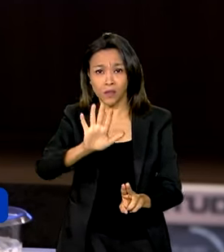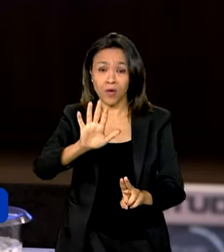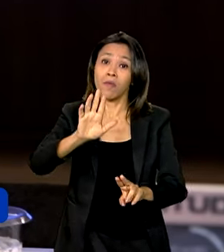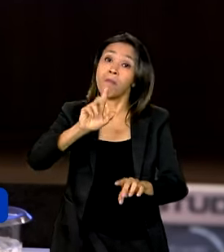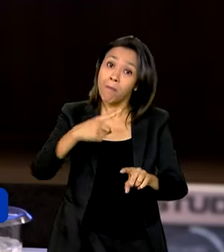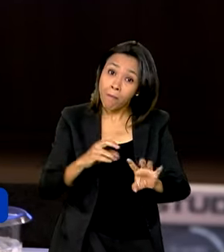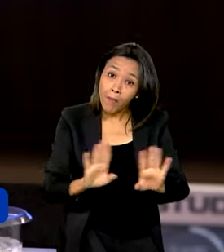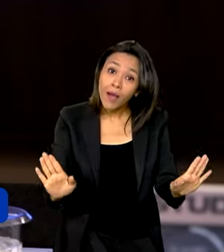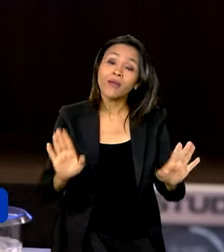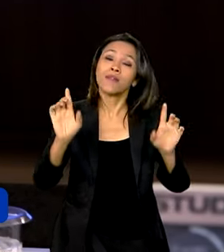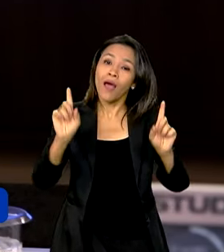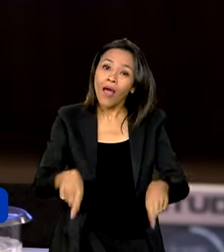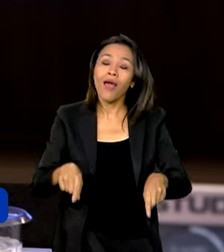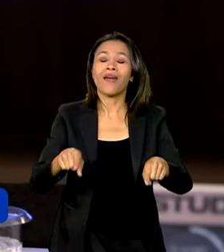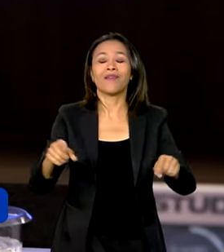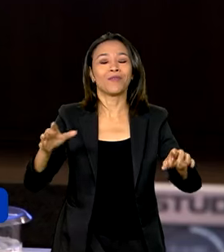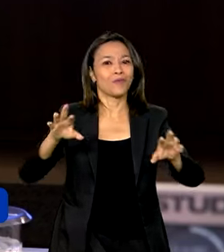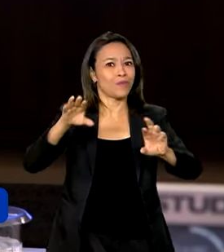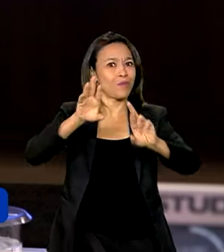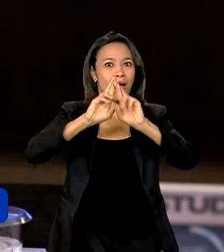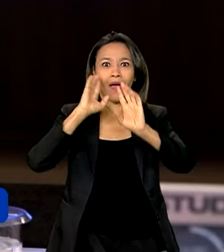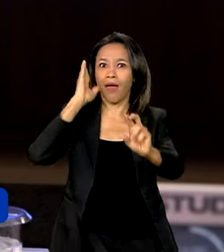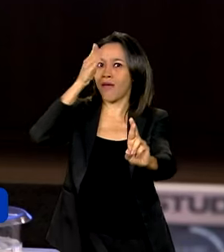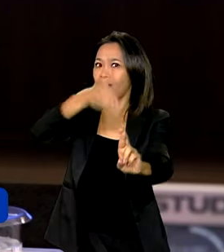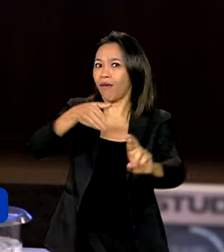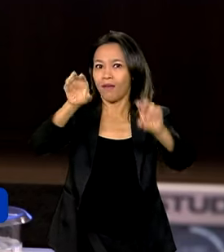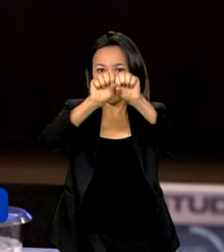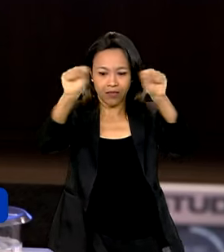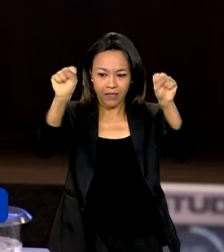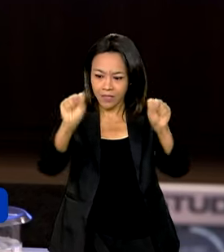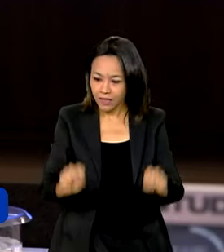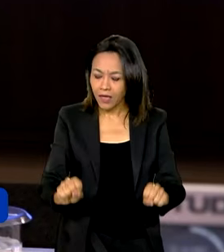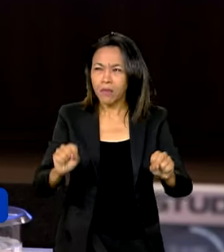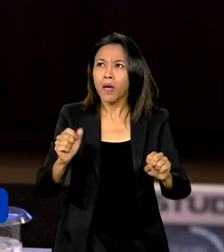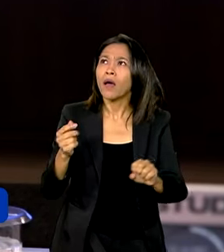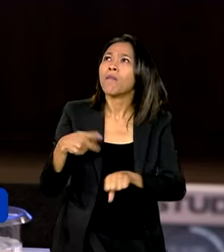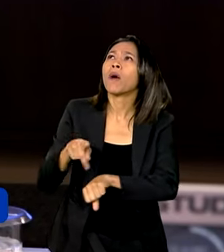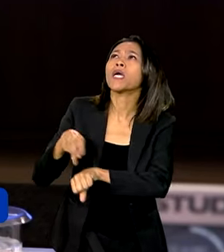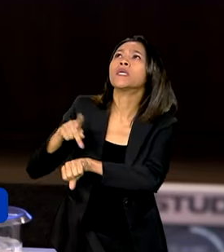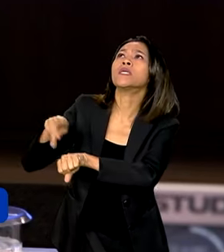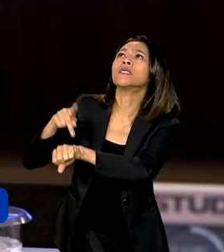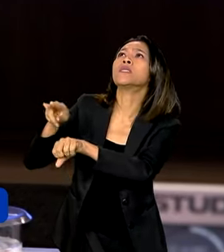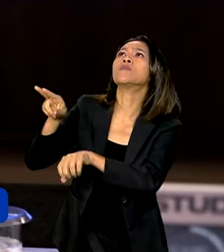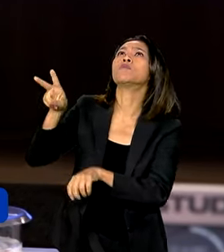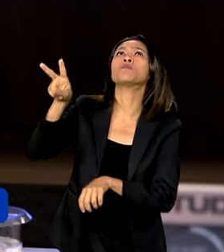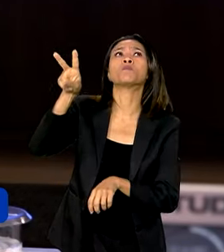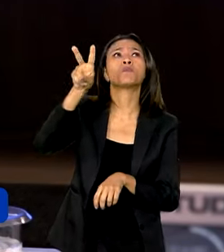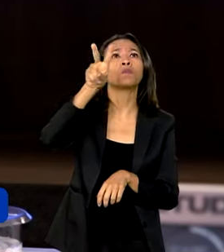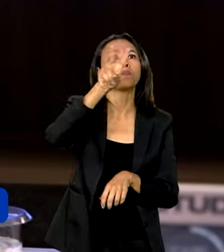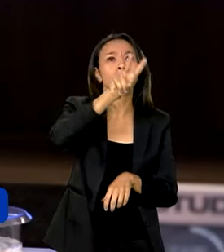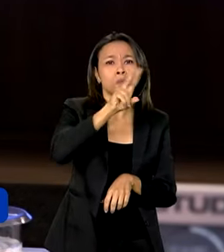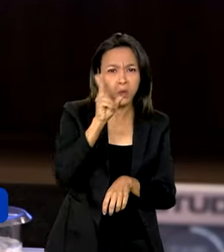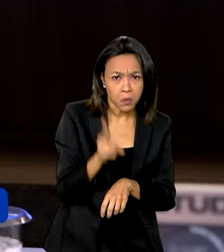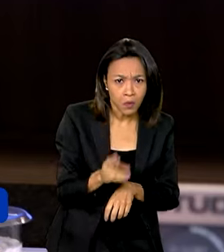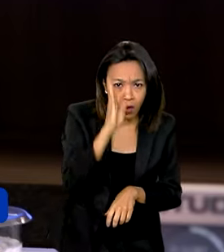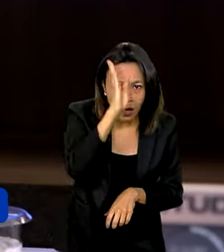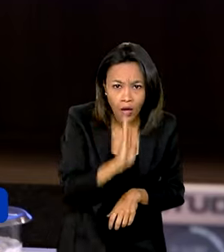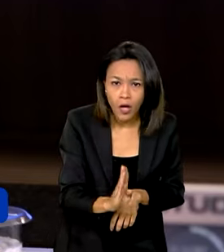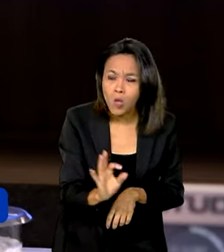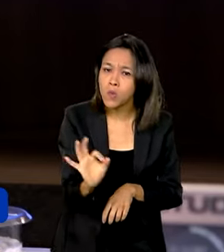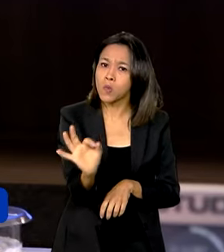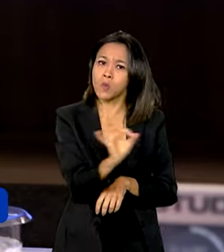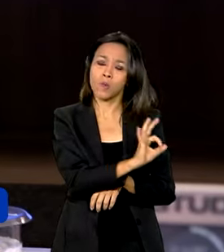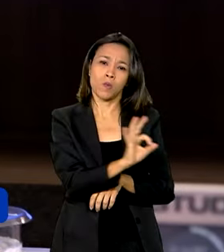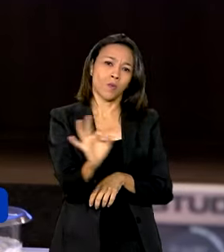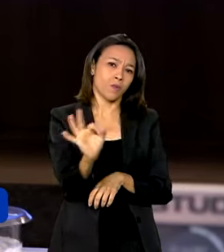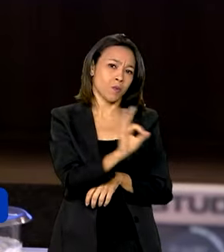é o maior Sistema de Saúde Público né não existe país com 200 milhões de habitantes né com